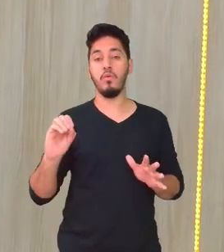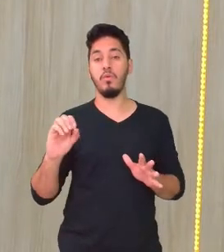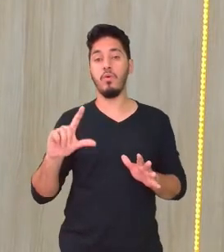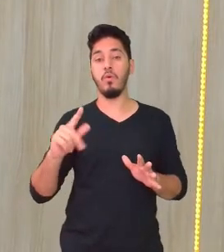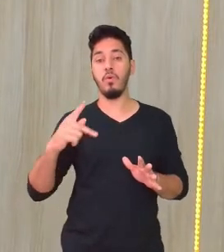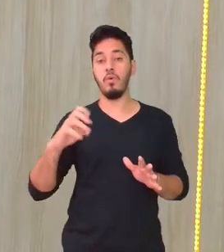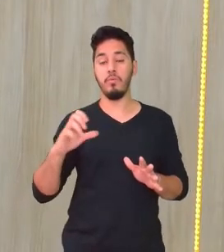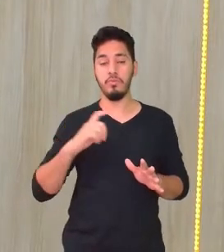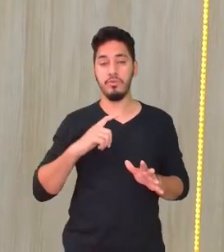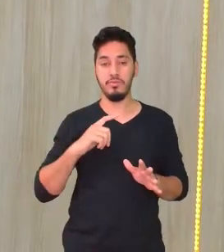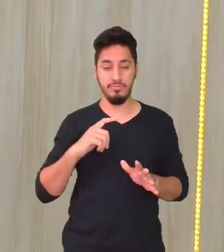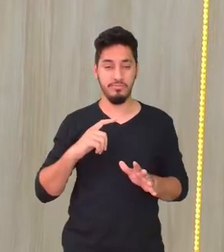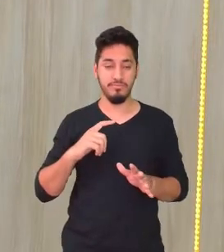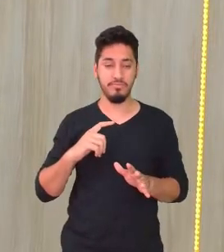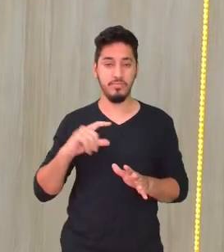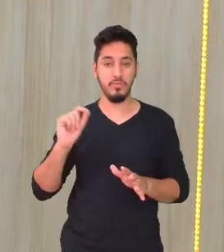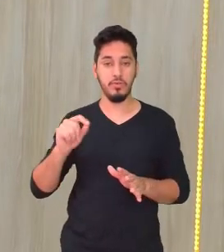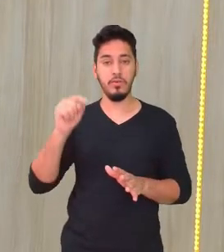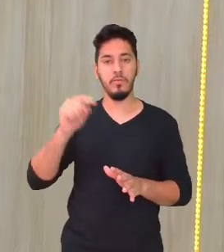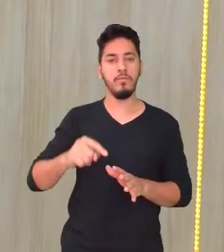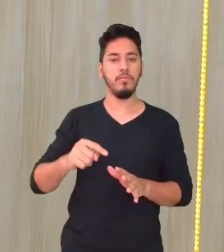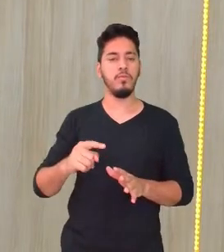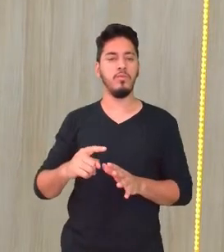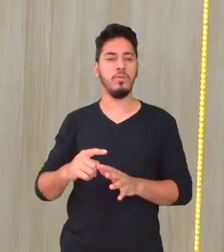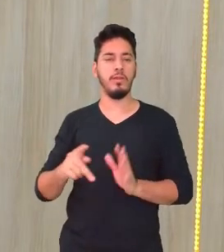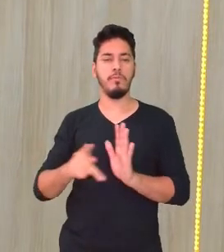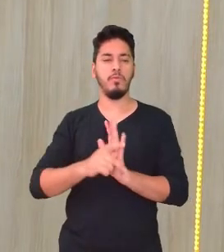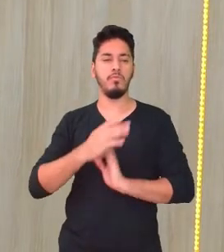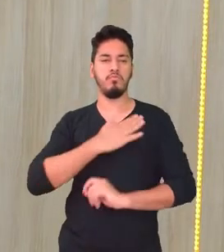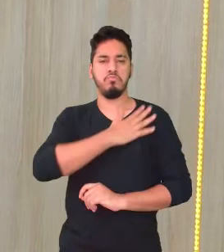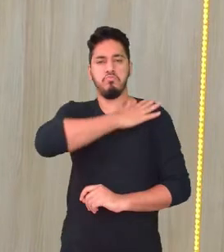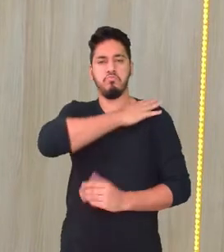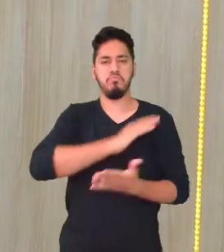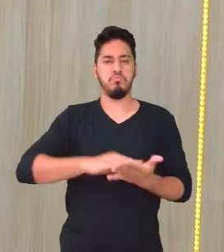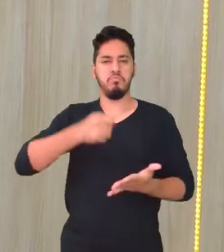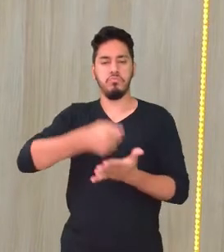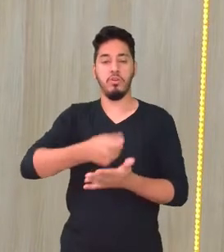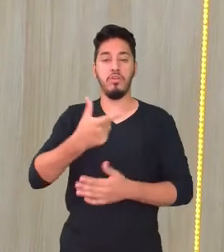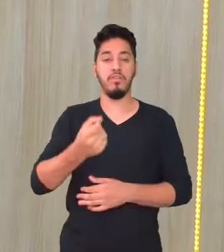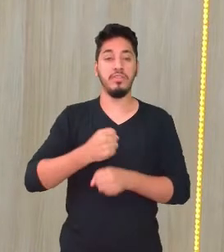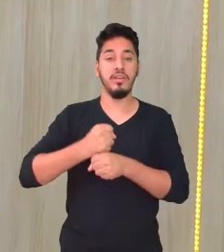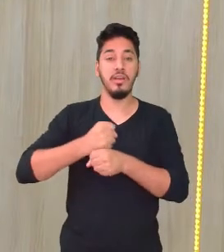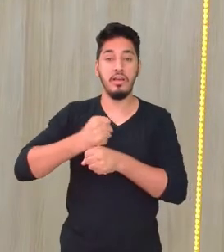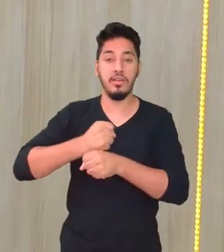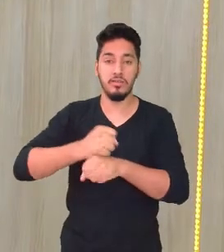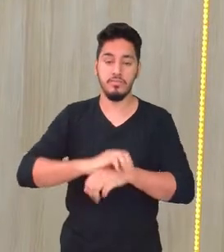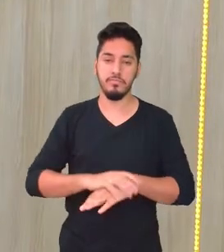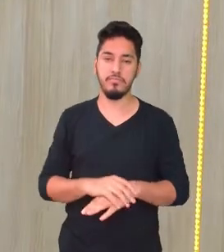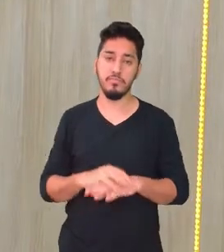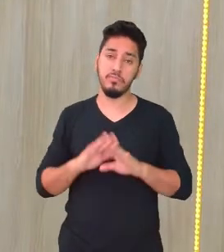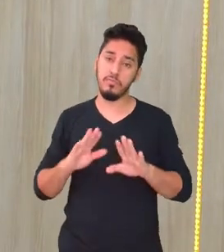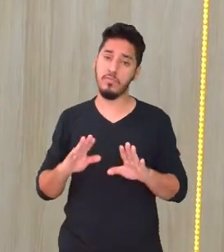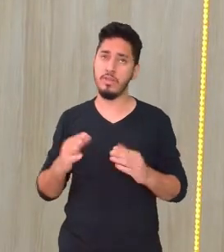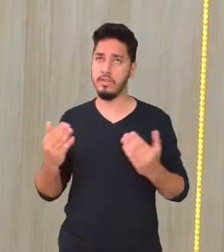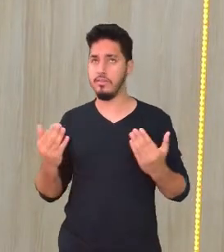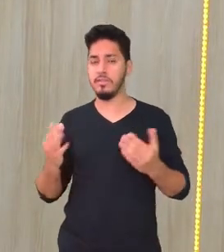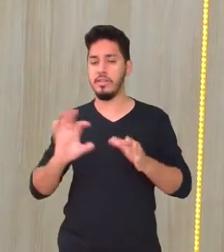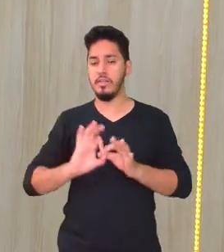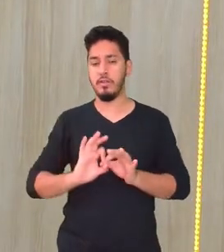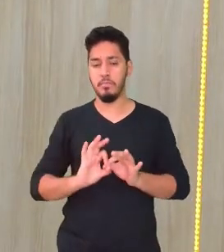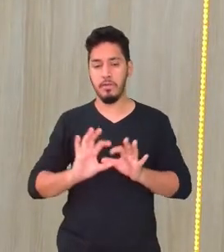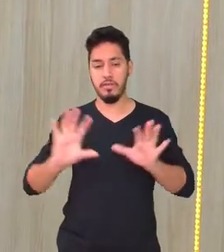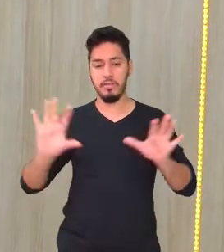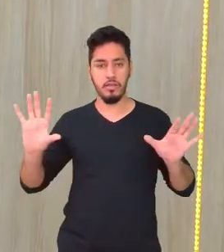que levou ao estabelecimento de uma ditadura militar no Brasil de mais de 20 anos, né? Então, nesse sentido, liberdades